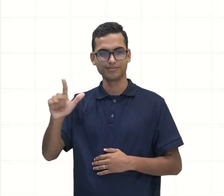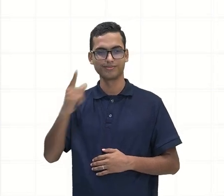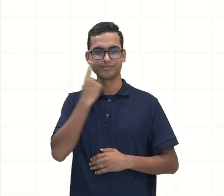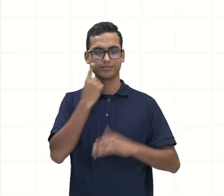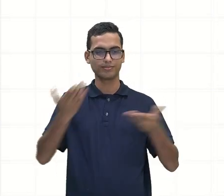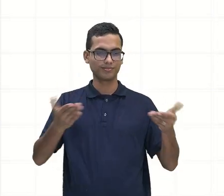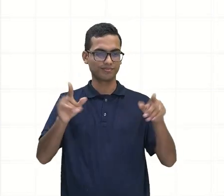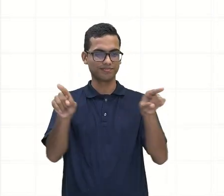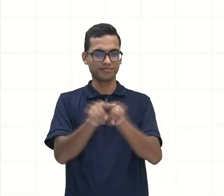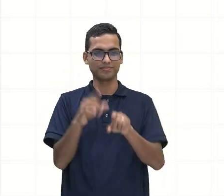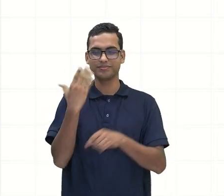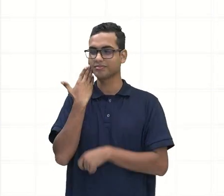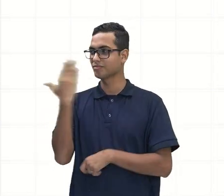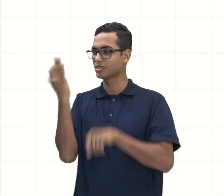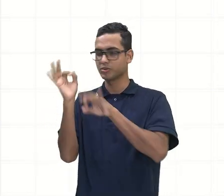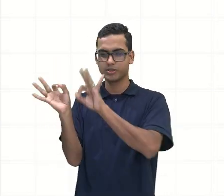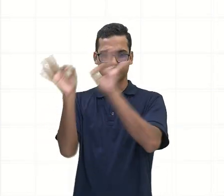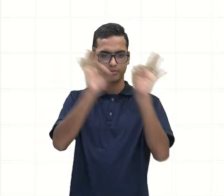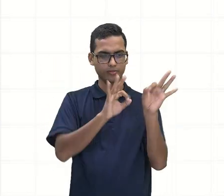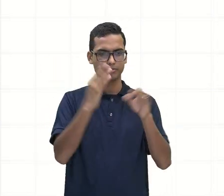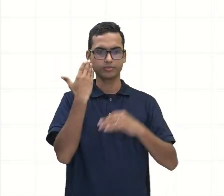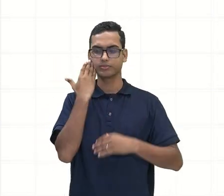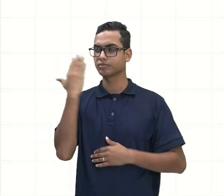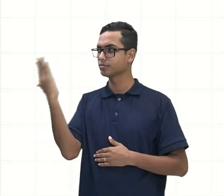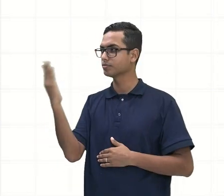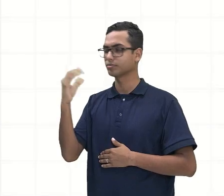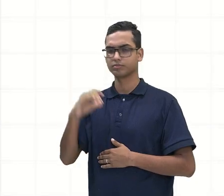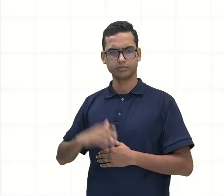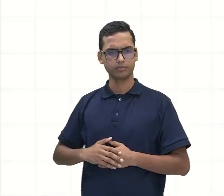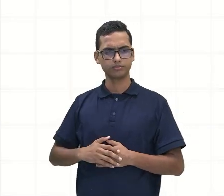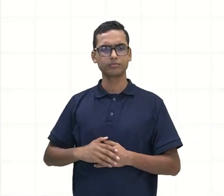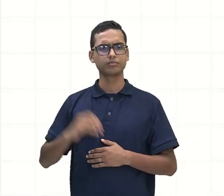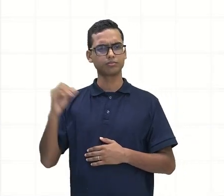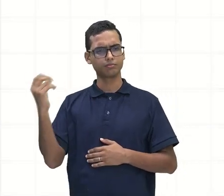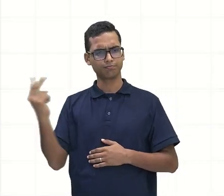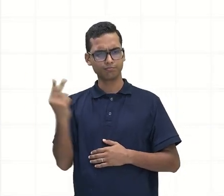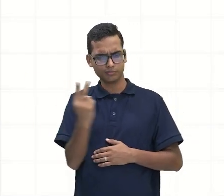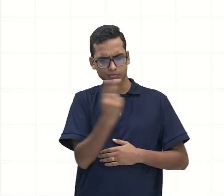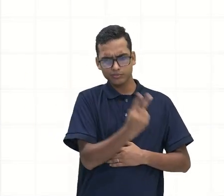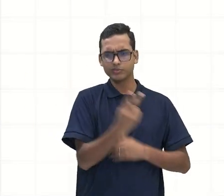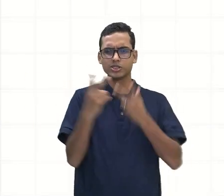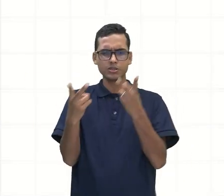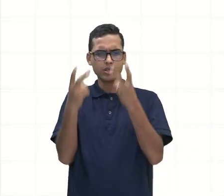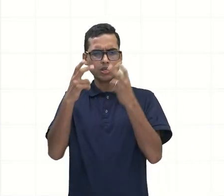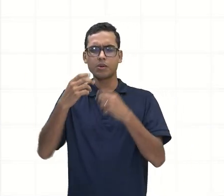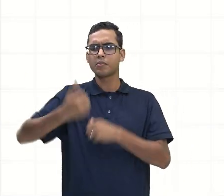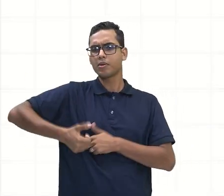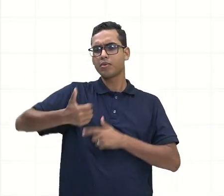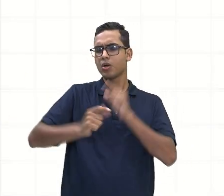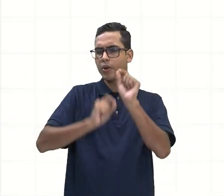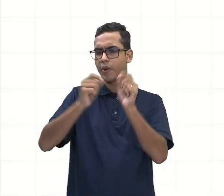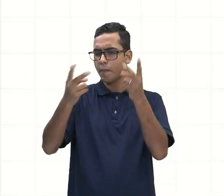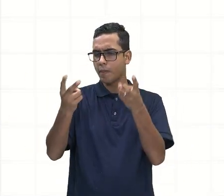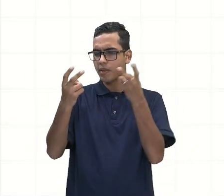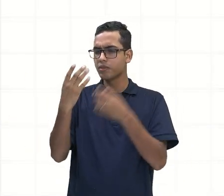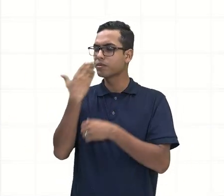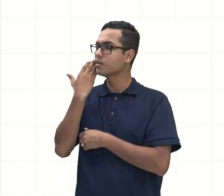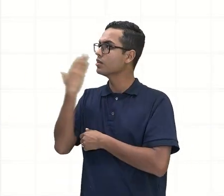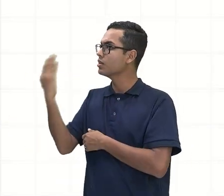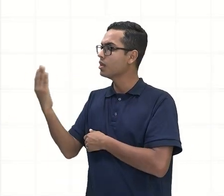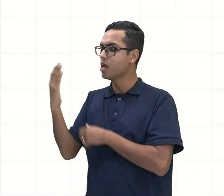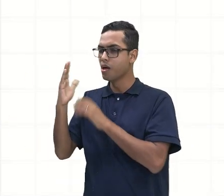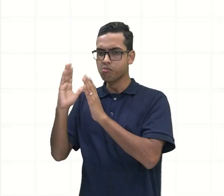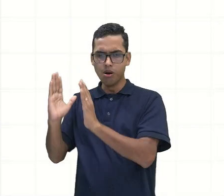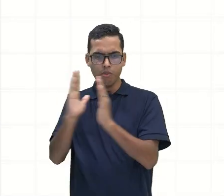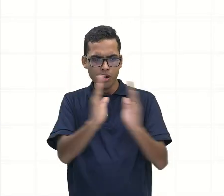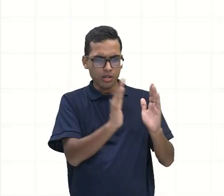seguinte. Tem um monte de 2, só que eu vou primeiro observar, né, a